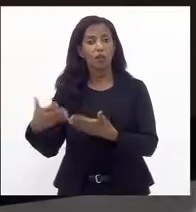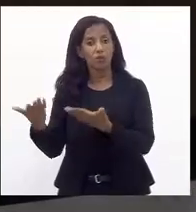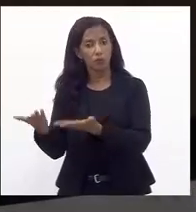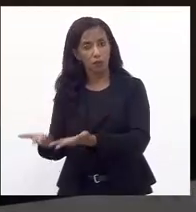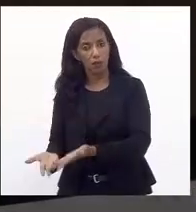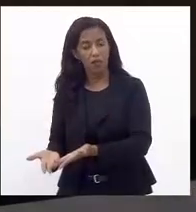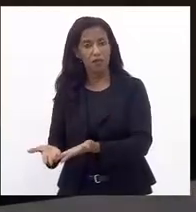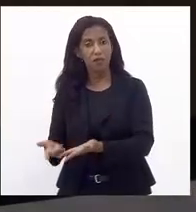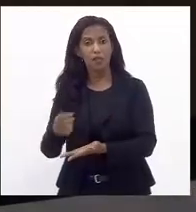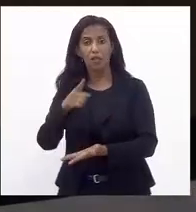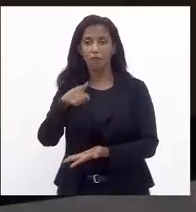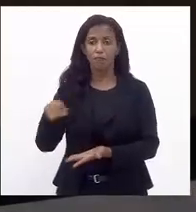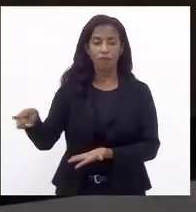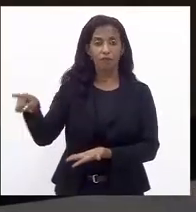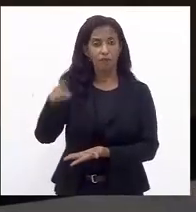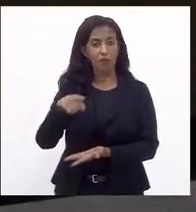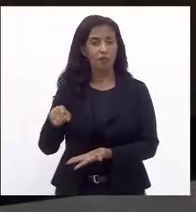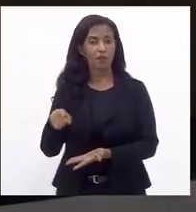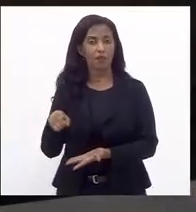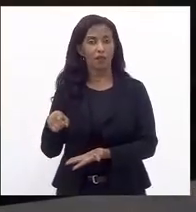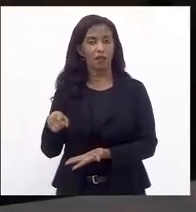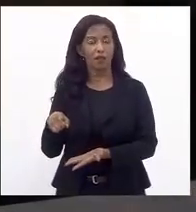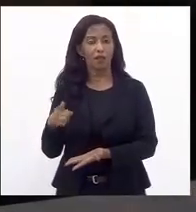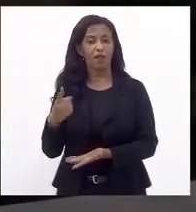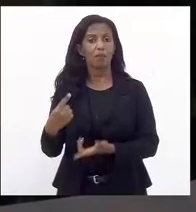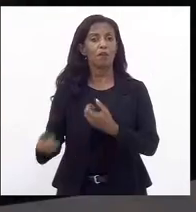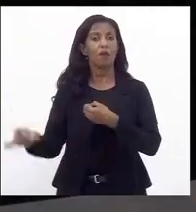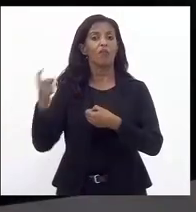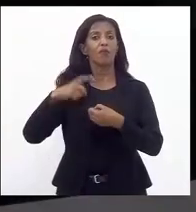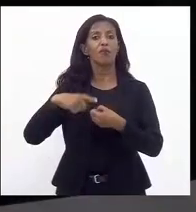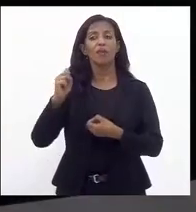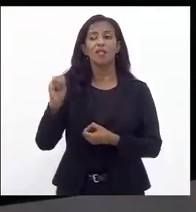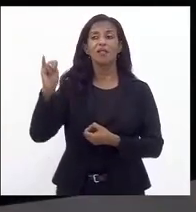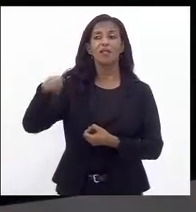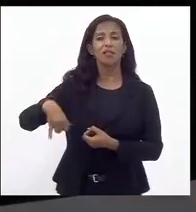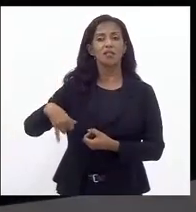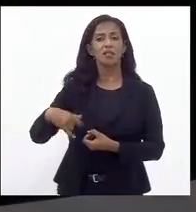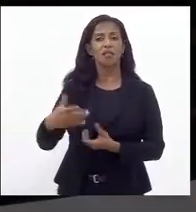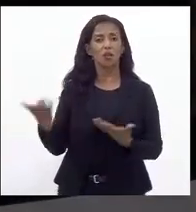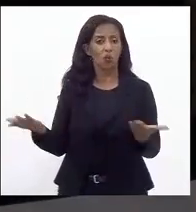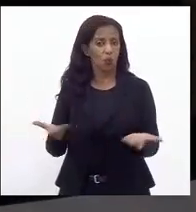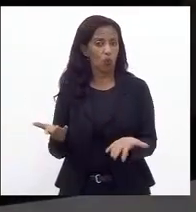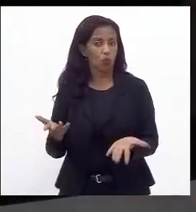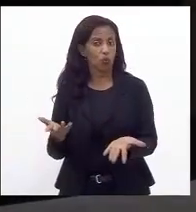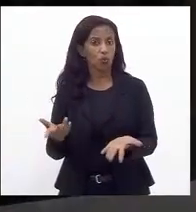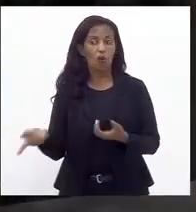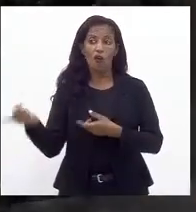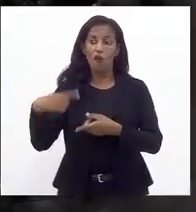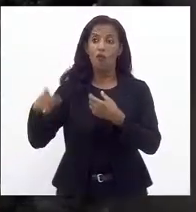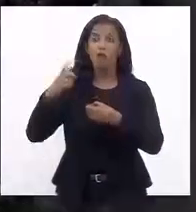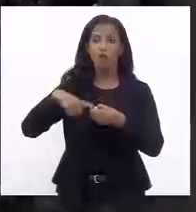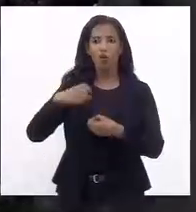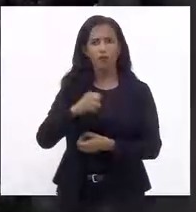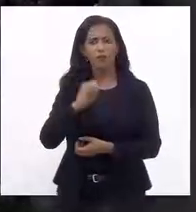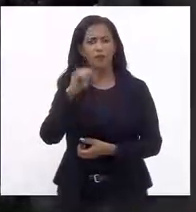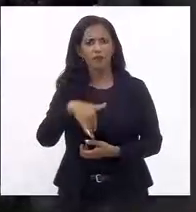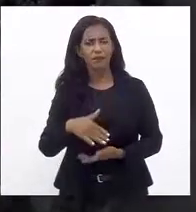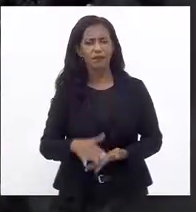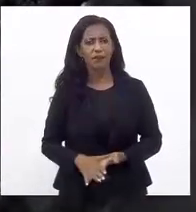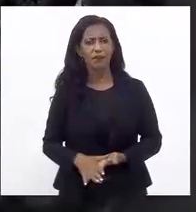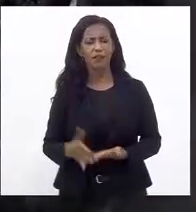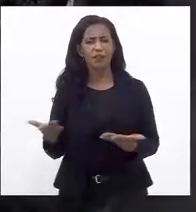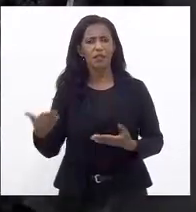assim que tá aqui surgindo em passe para nós quem tinha votado Originalmente sim voltar o voto sim